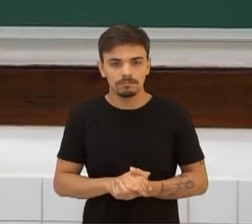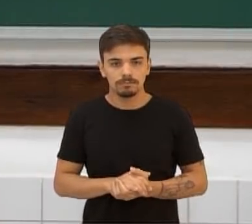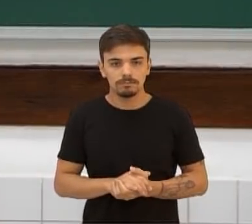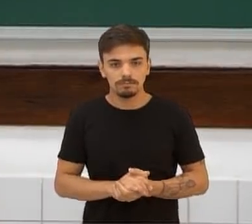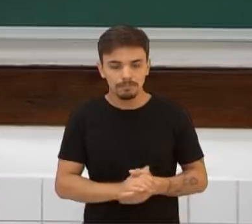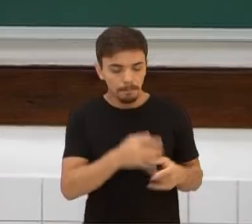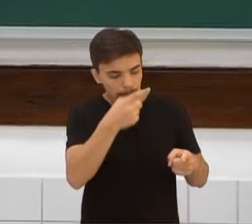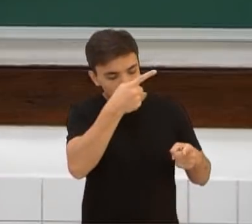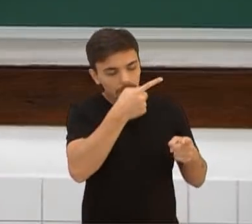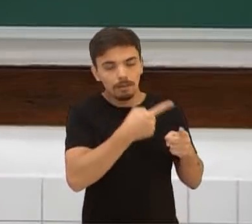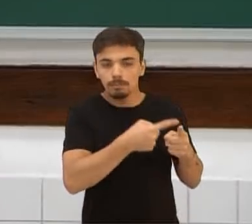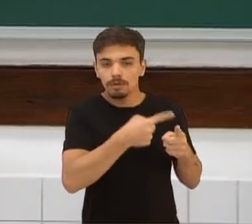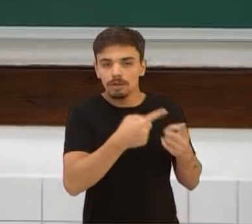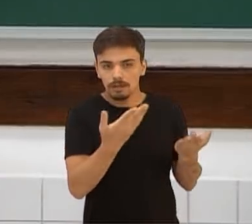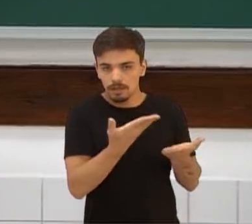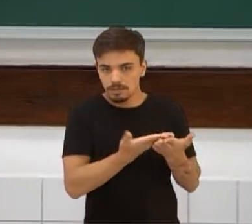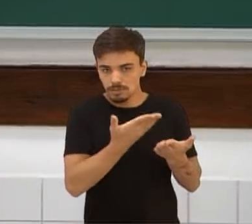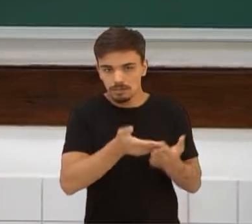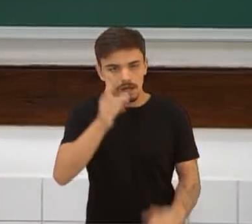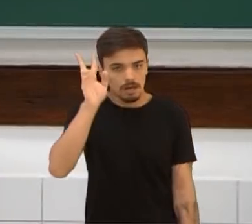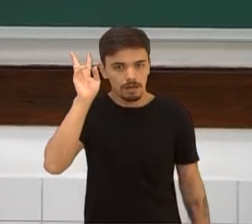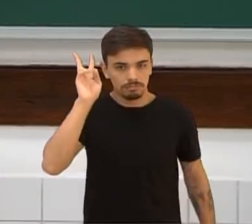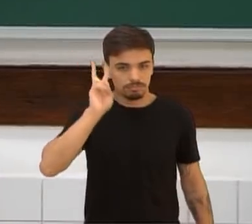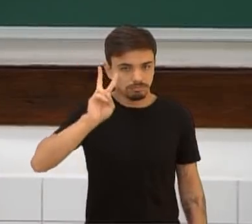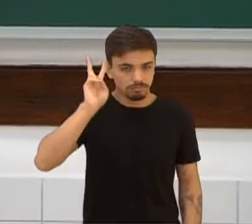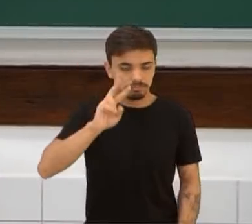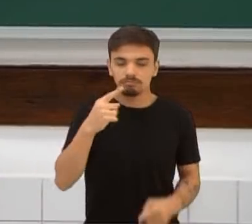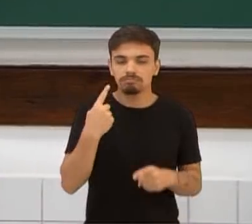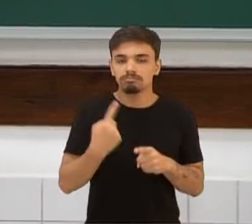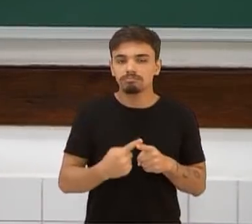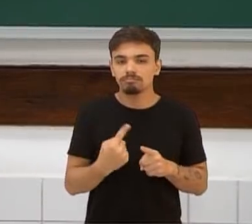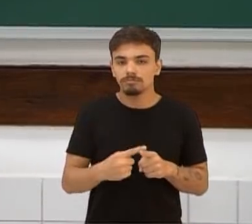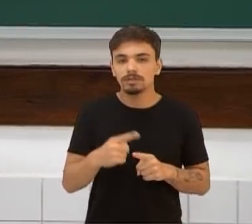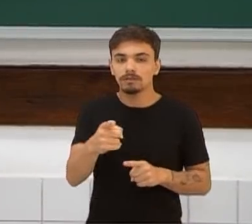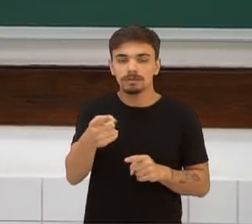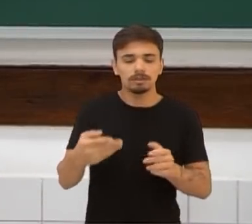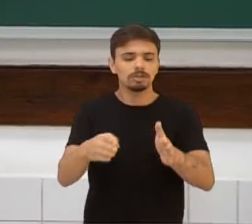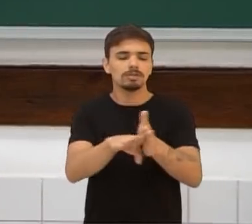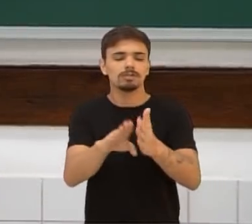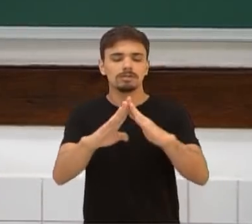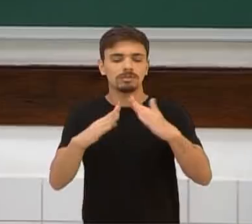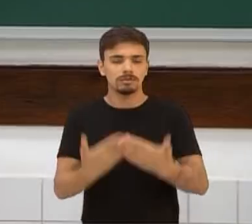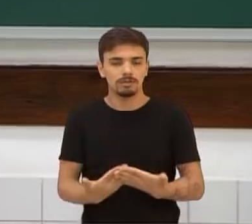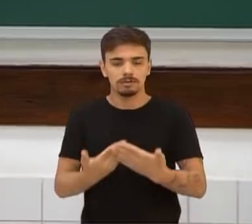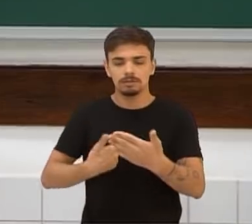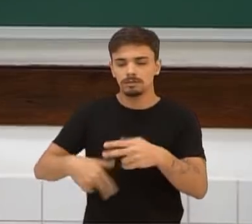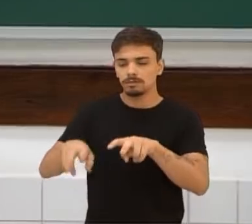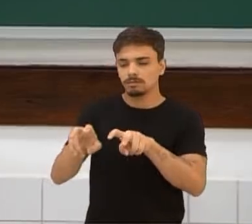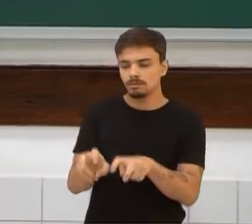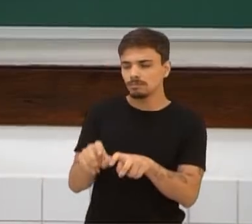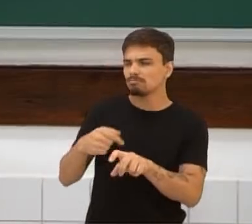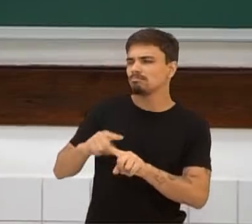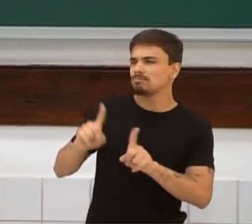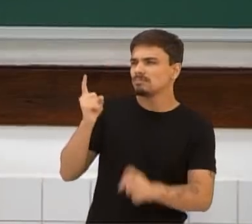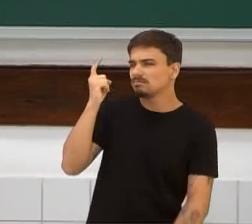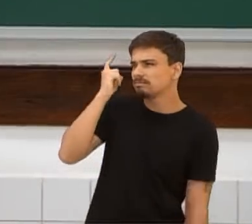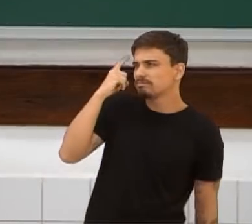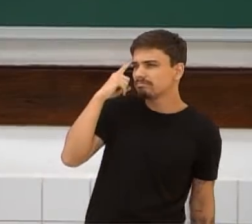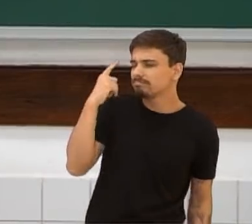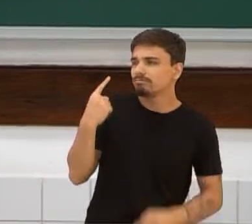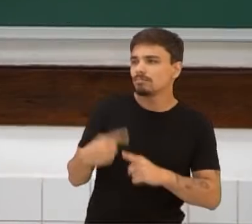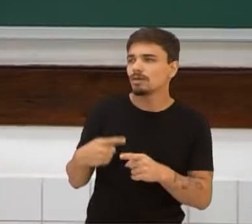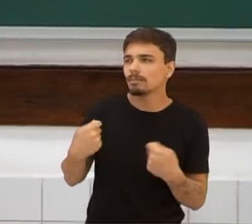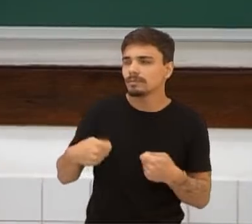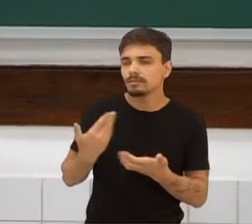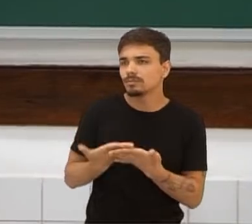Por que estudar história? Então, você chega, né, na escola, você vai pensar assim, poxa, mas por que eu tenho que